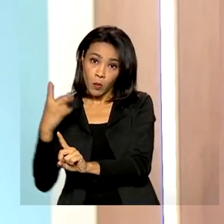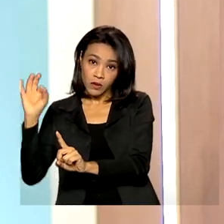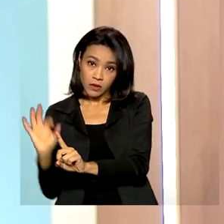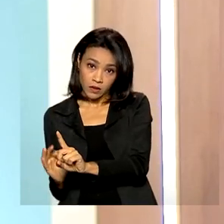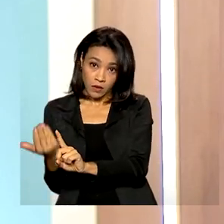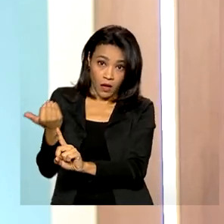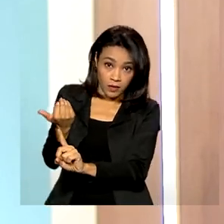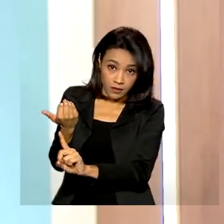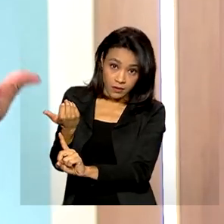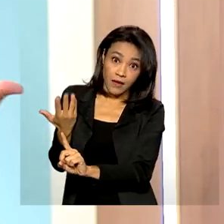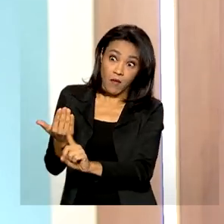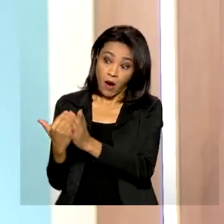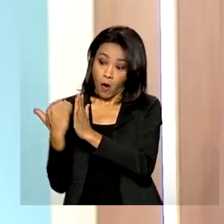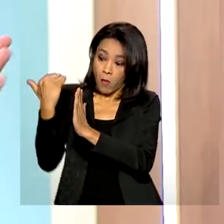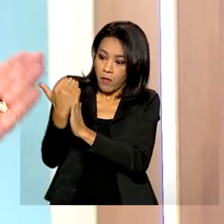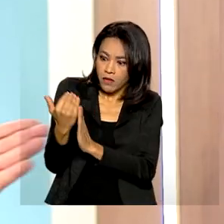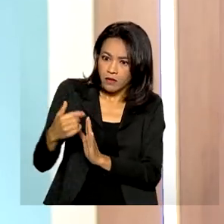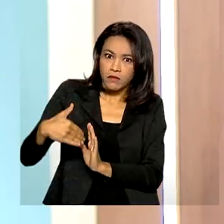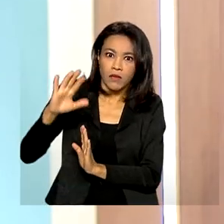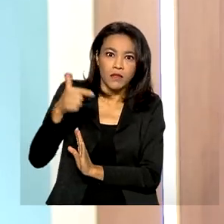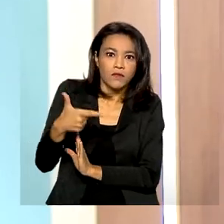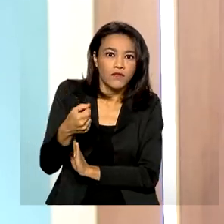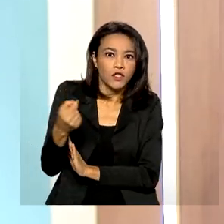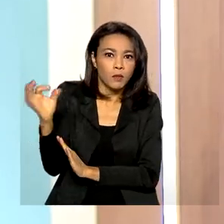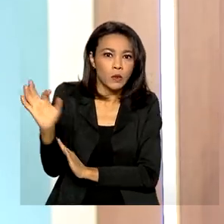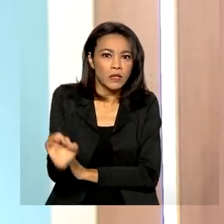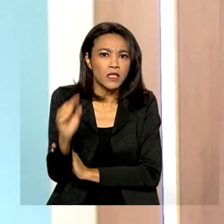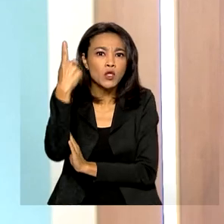seja, um aumento de mais de 20% em